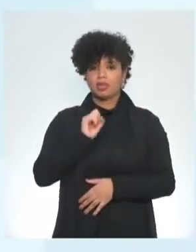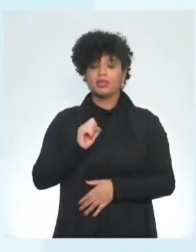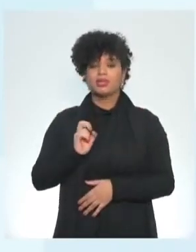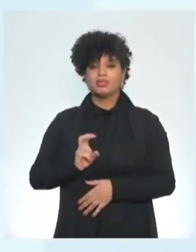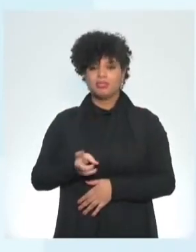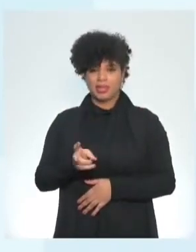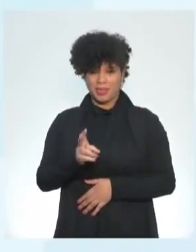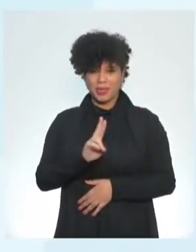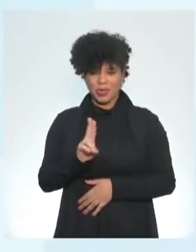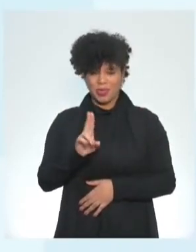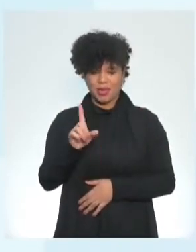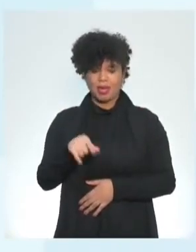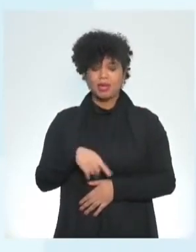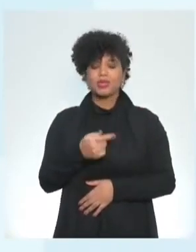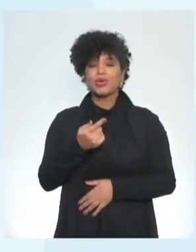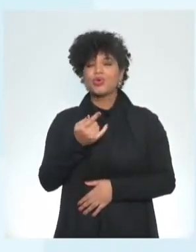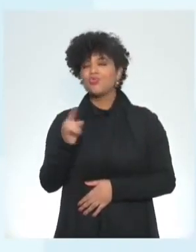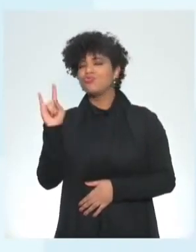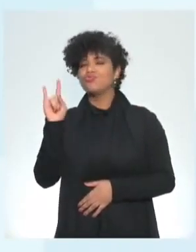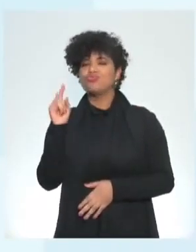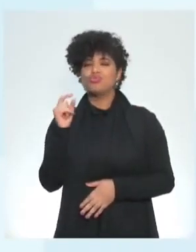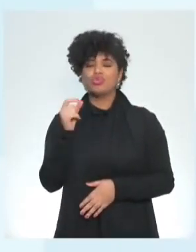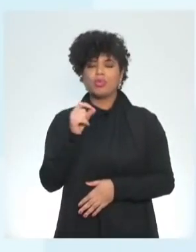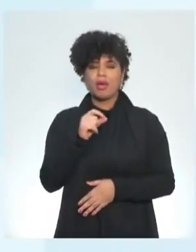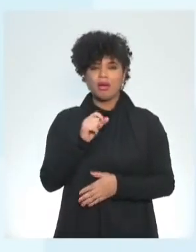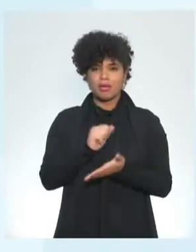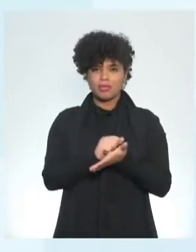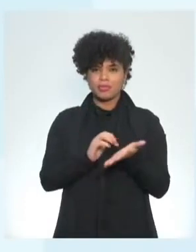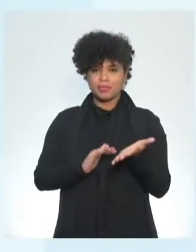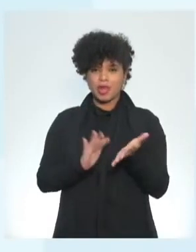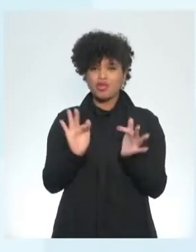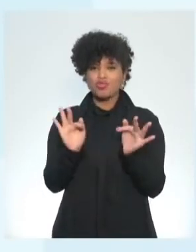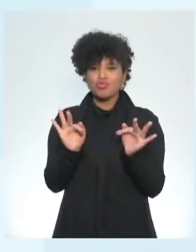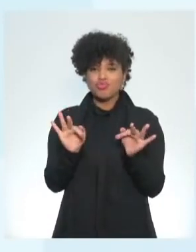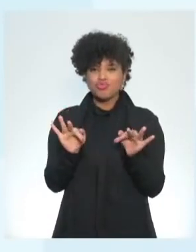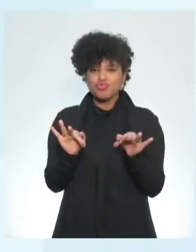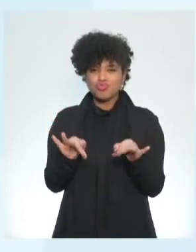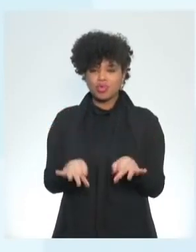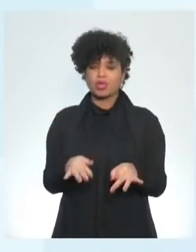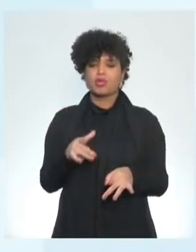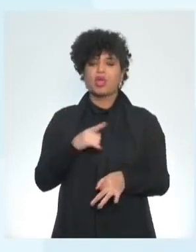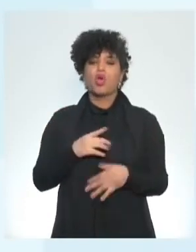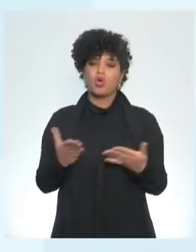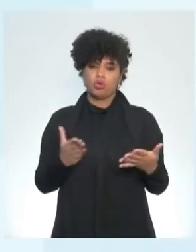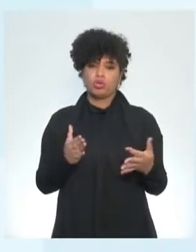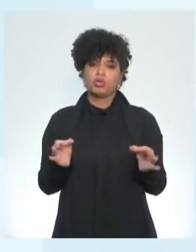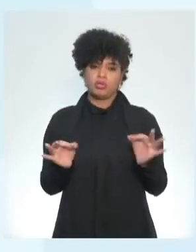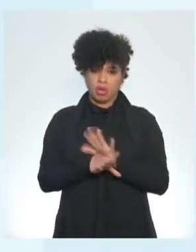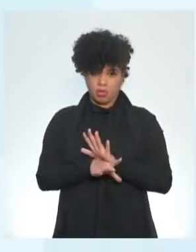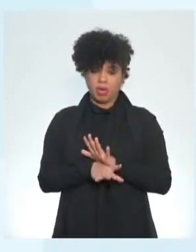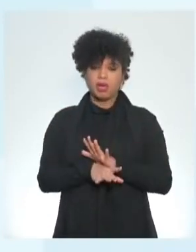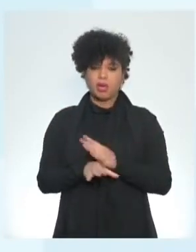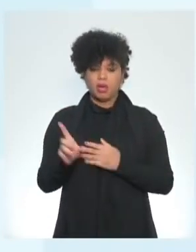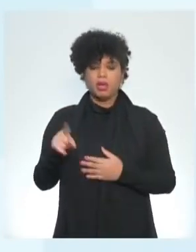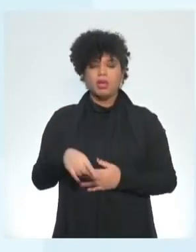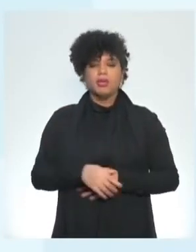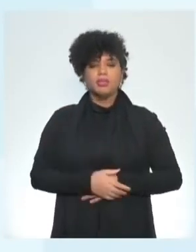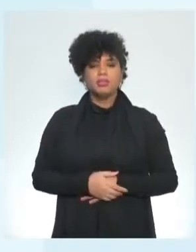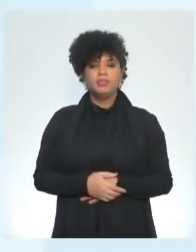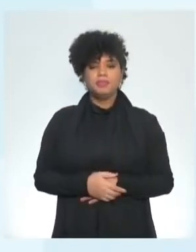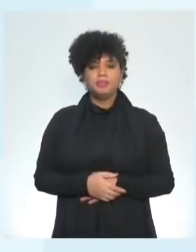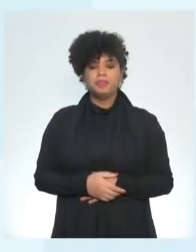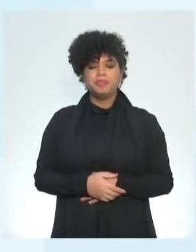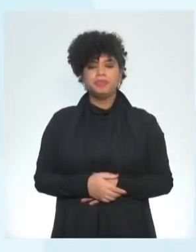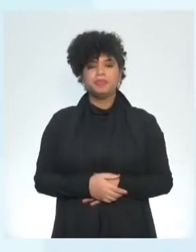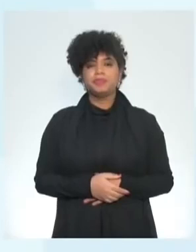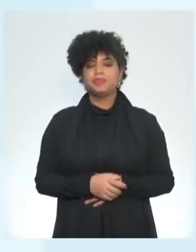última atividade, então ela está lá no finalzinho do Aprender Sempre. Hoje a gente encerra o caderno Aprender Sempre. O